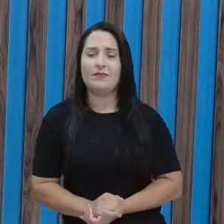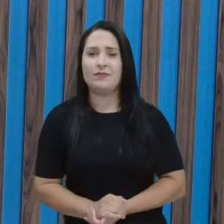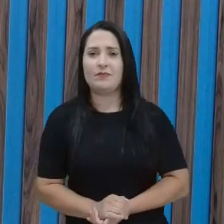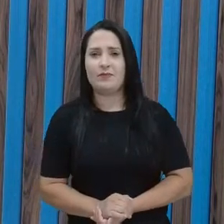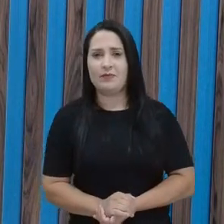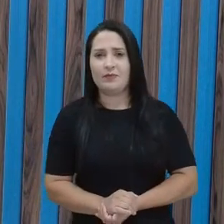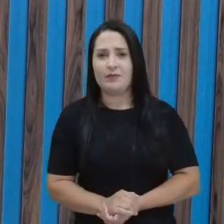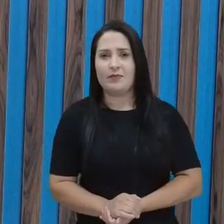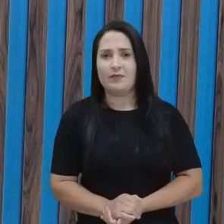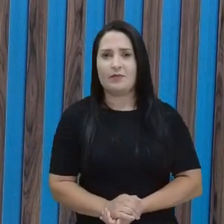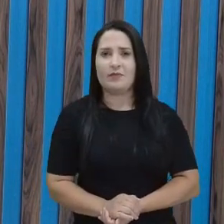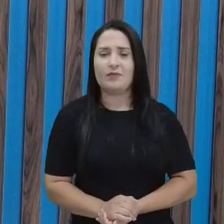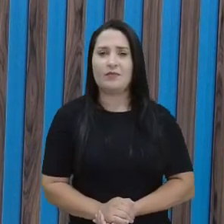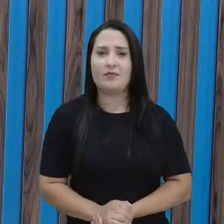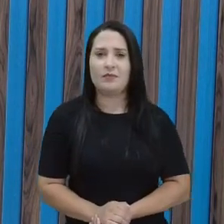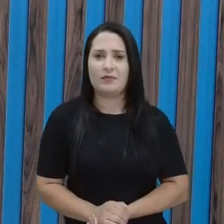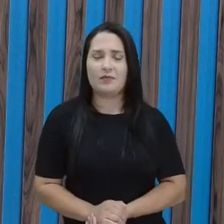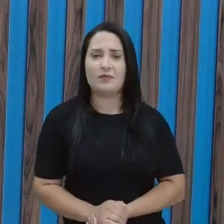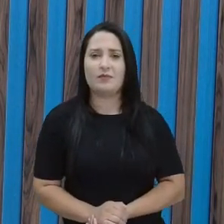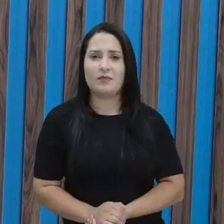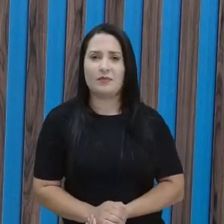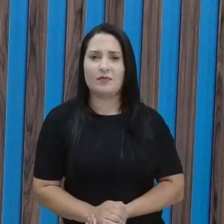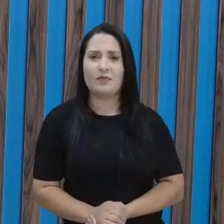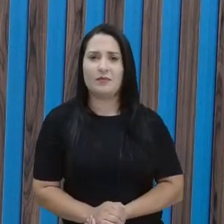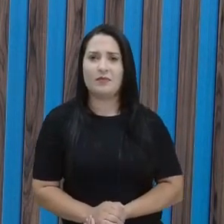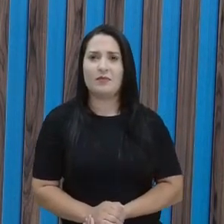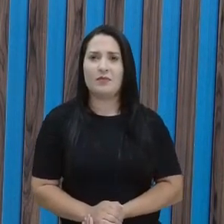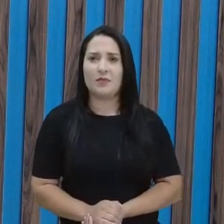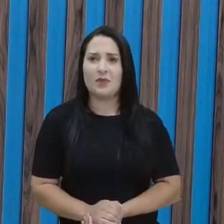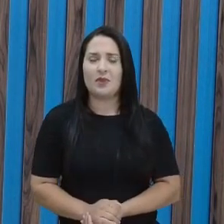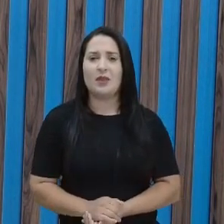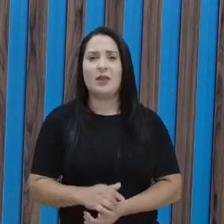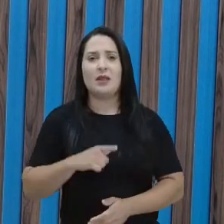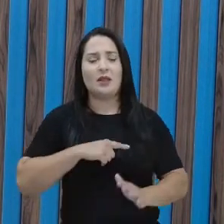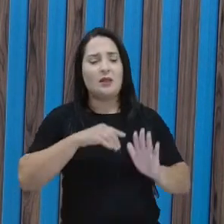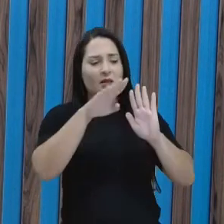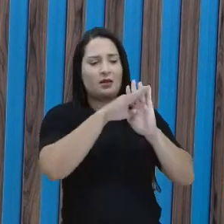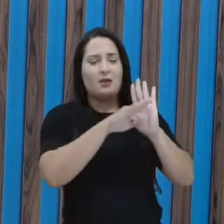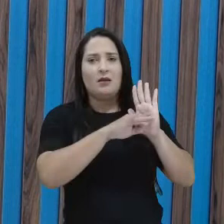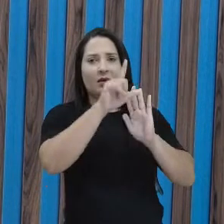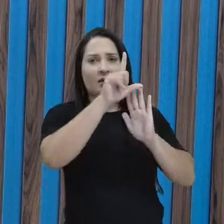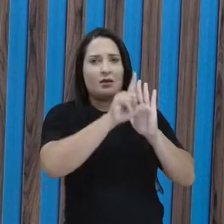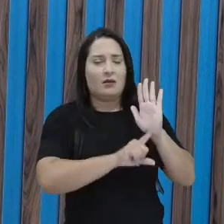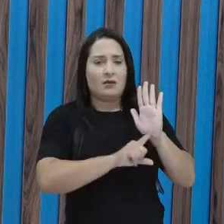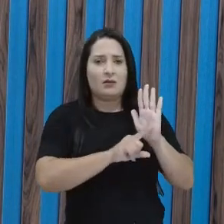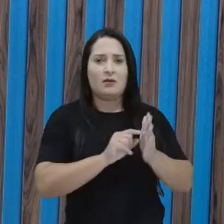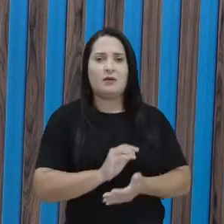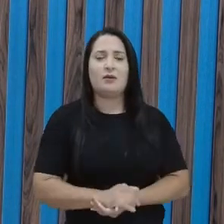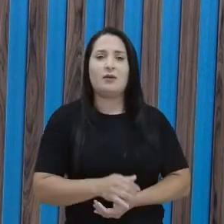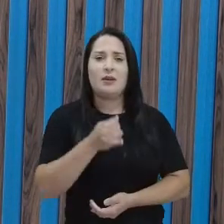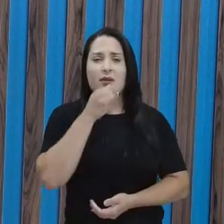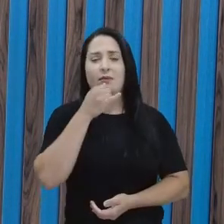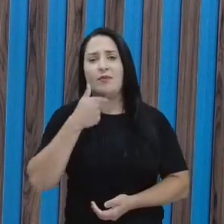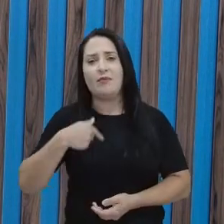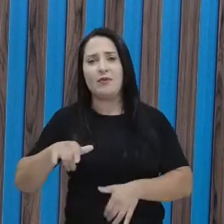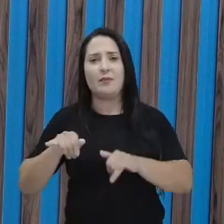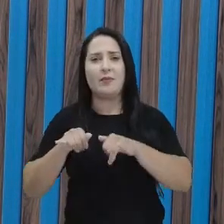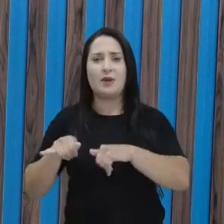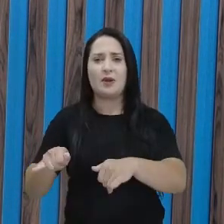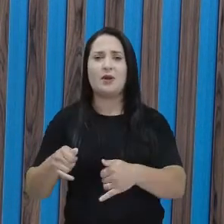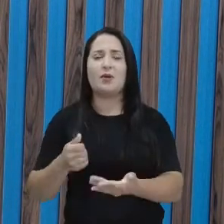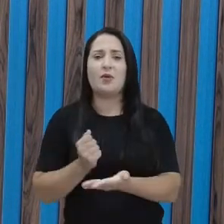Quando eu preciso enumerações, quando eu faço enumerações e listas, né? Ó, fui ao mercado e